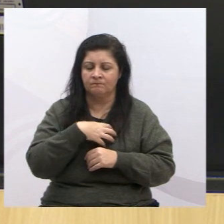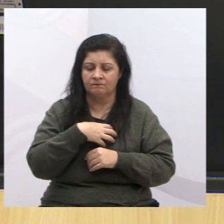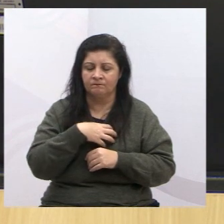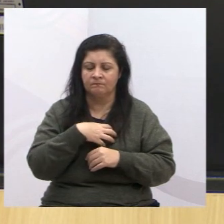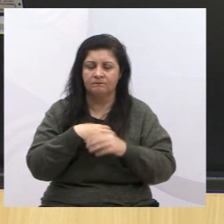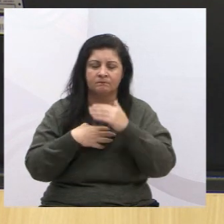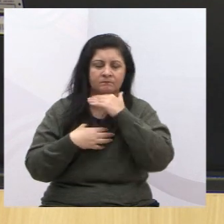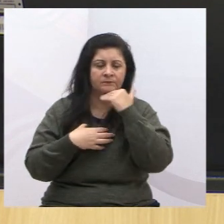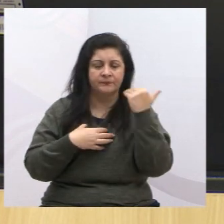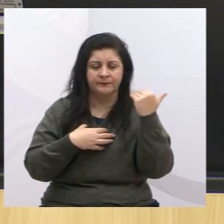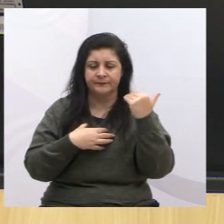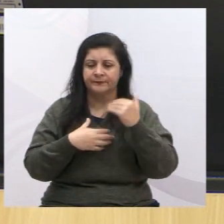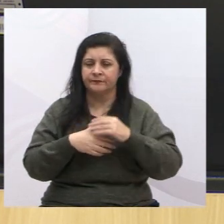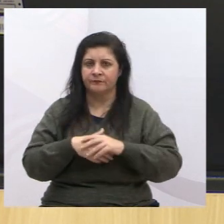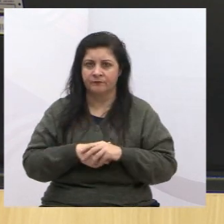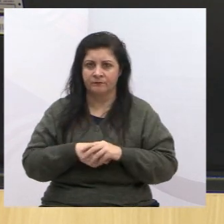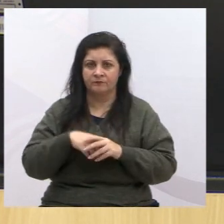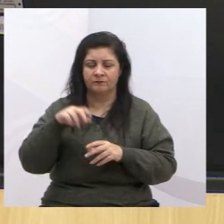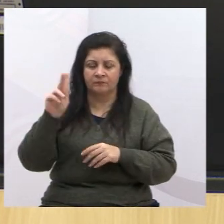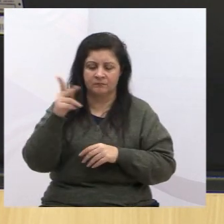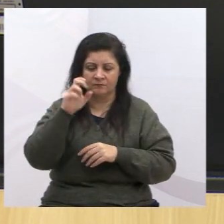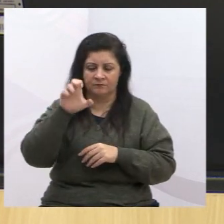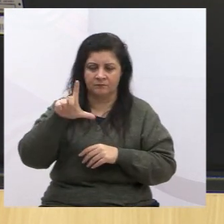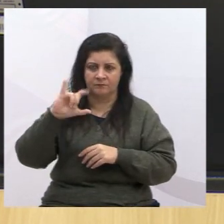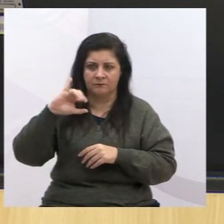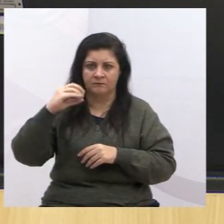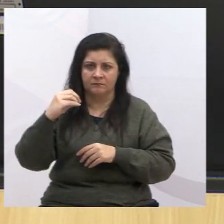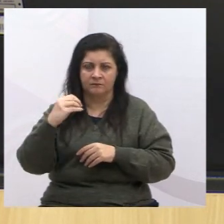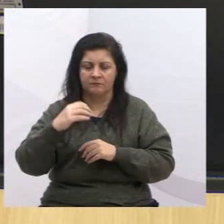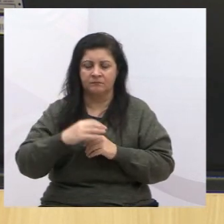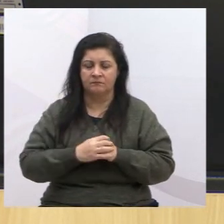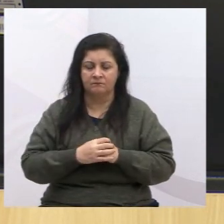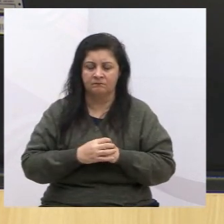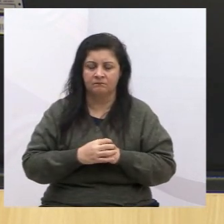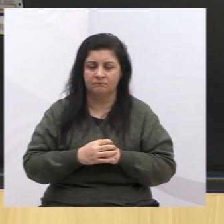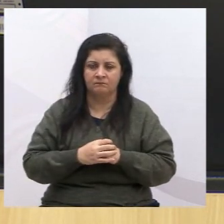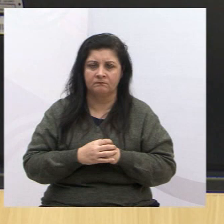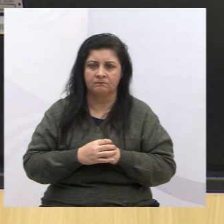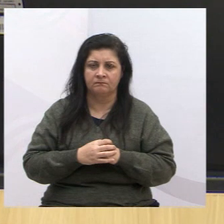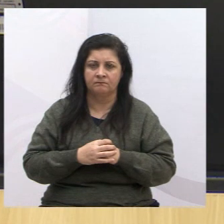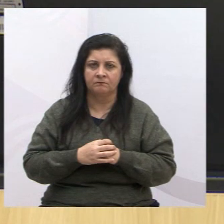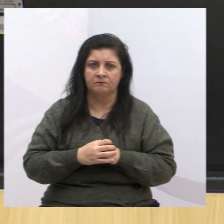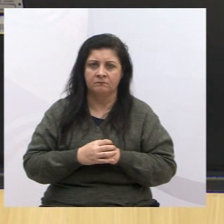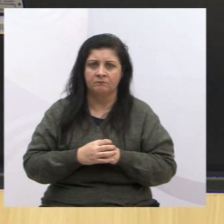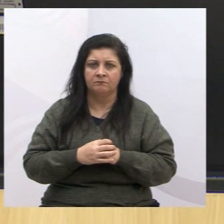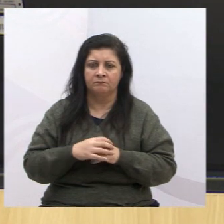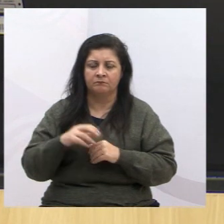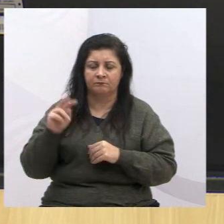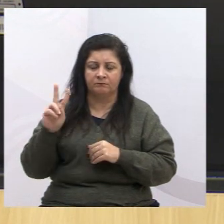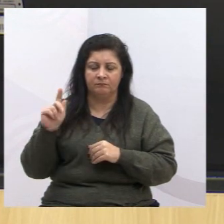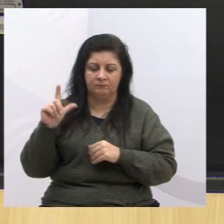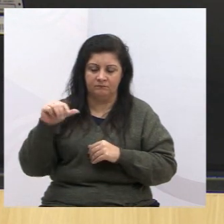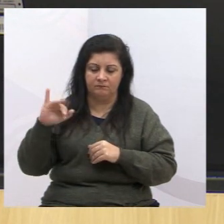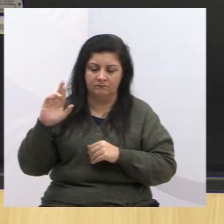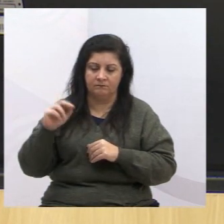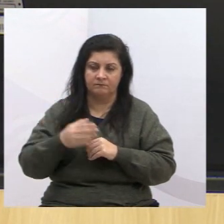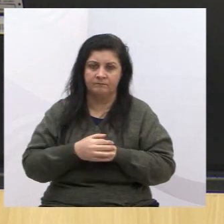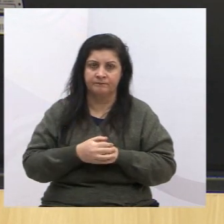Voto de pesar pelo falecimento de Hélio Oliveira da Silva. Voto formulado pelo vereador Valmir do Parque Meia